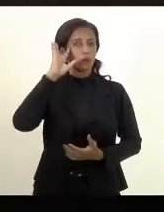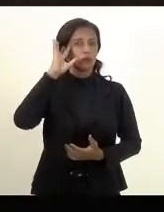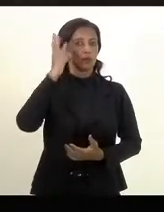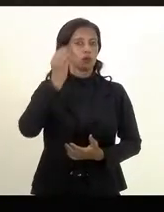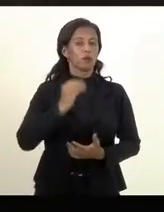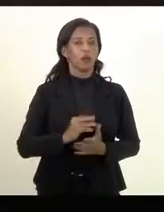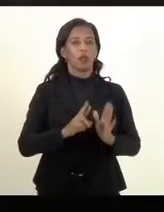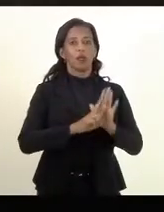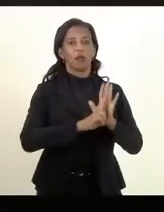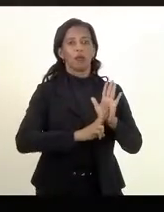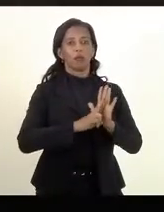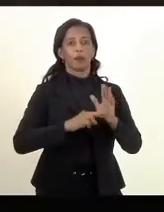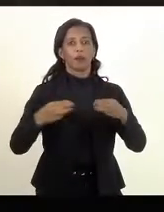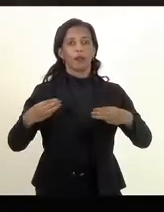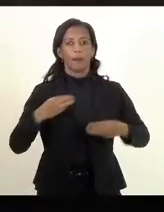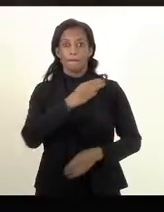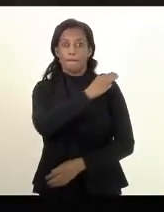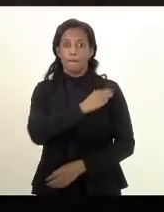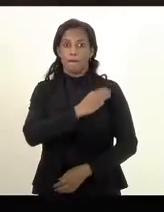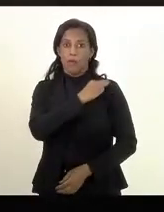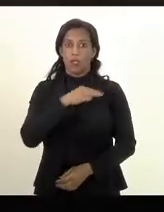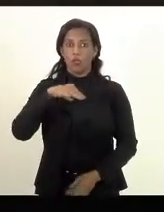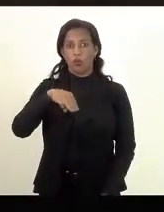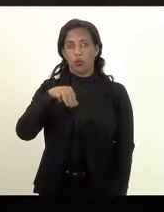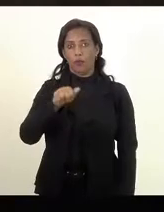foi relator, o ministro Marco Aurélio,